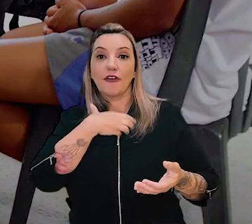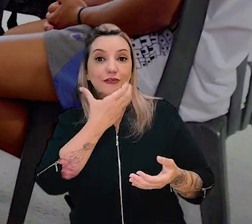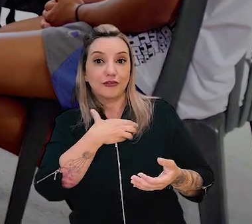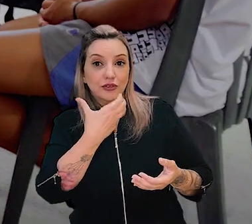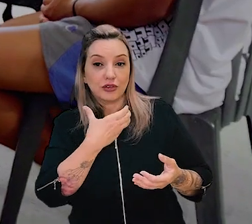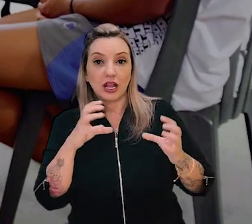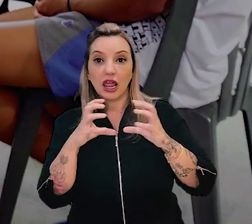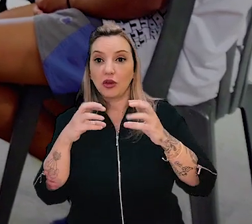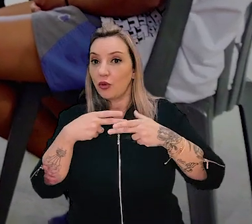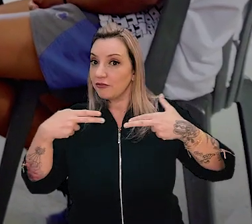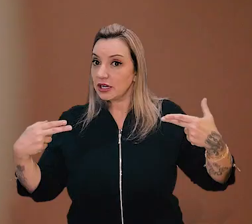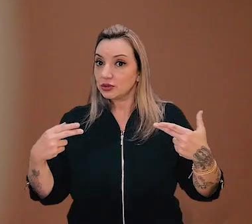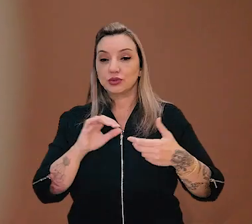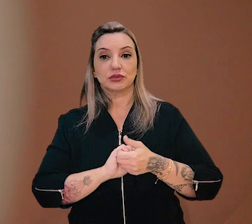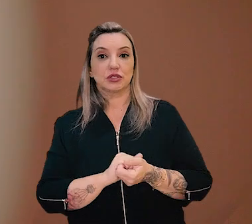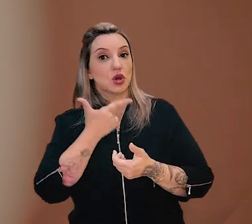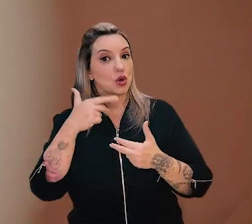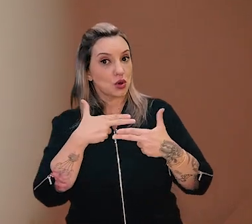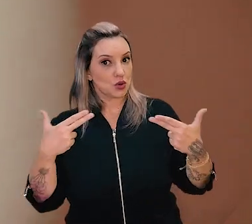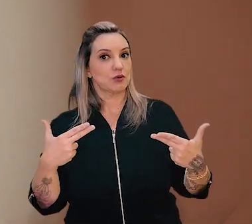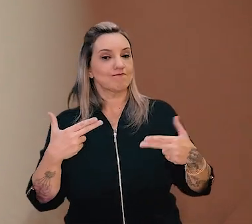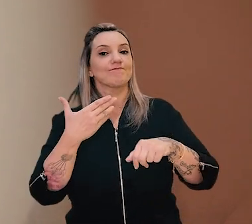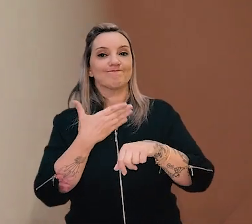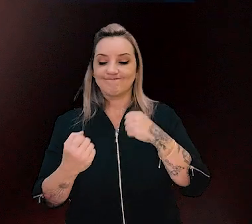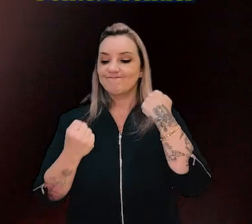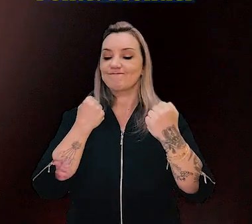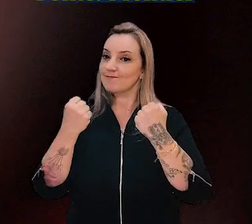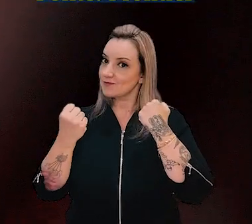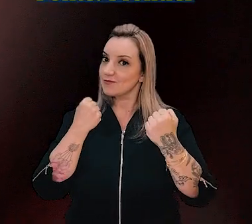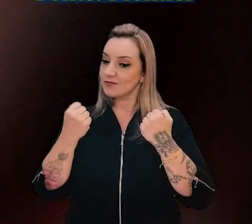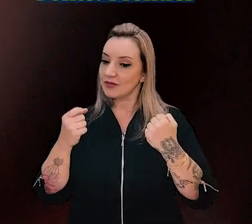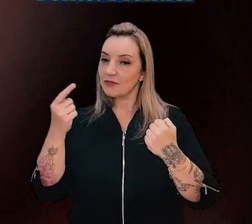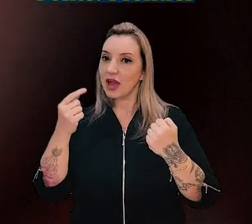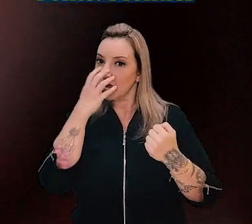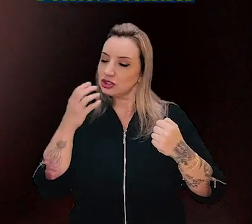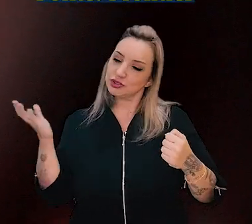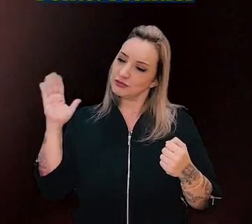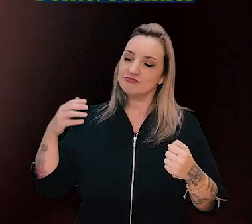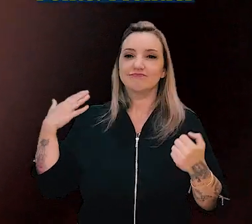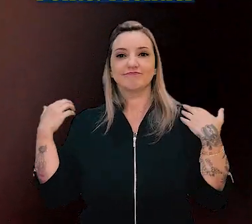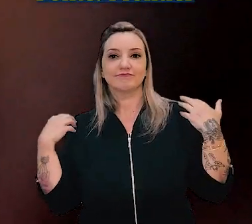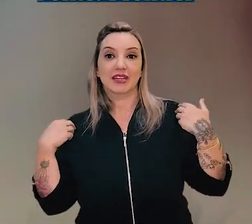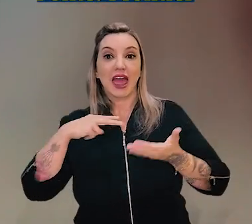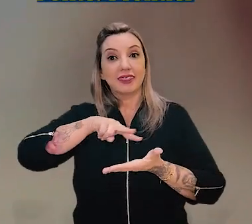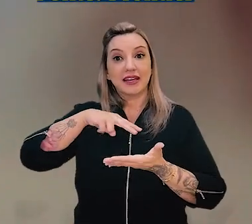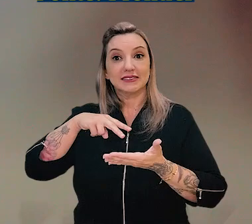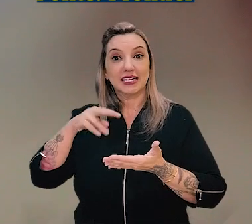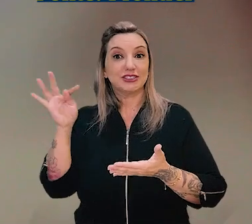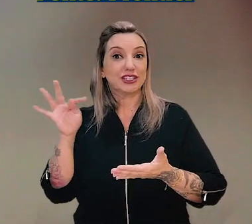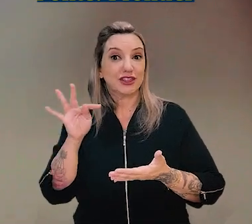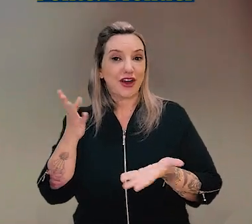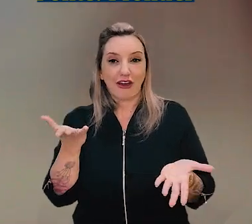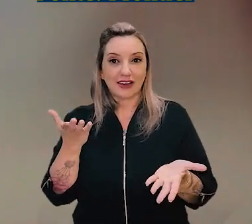fruta, legumes e verduras. Outra coisa, a atividade física. Pega o seu cachorro e vai passear. Uma dancinha do TikTok.